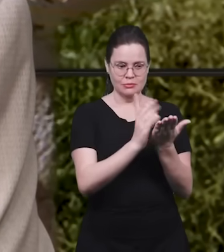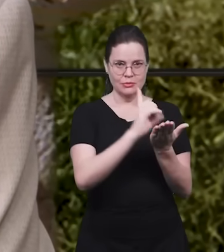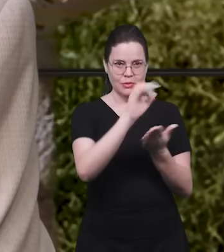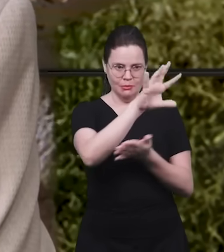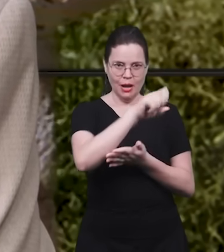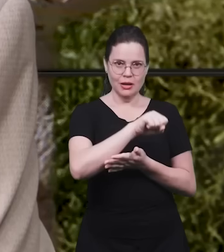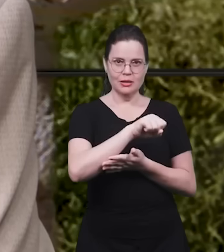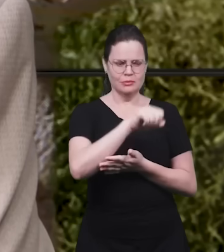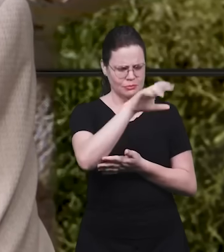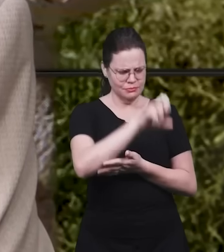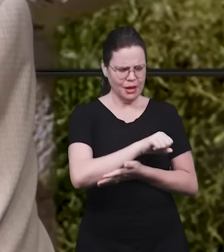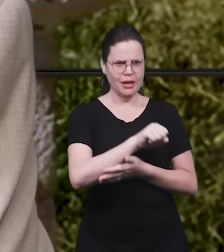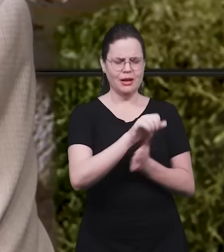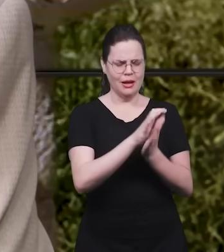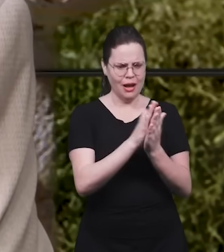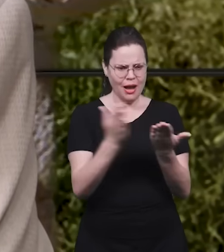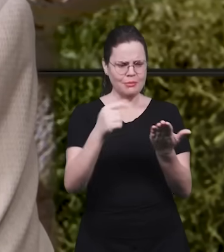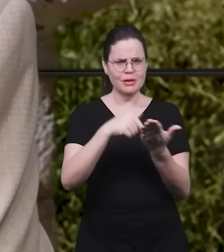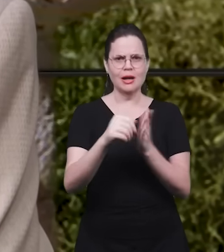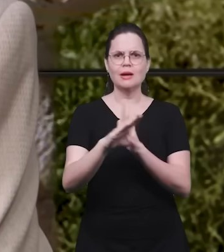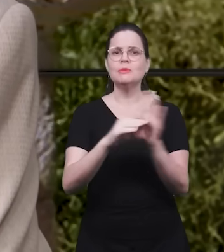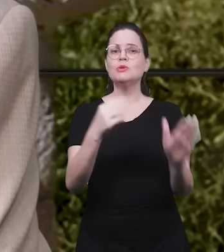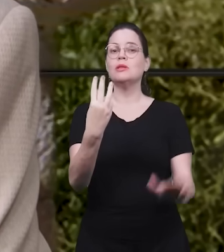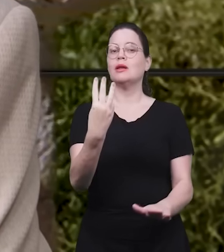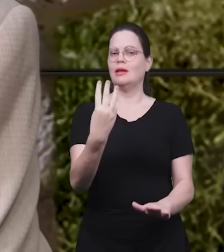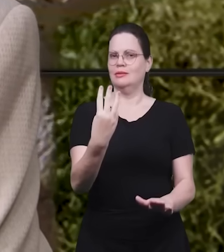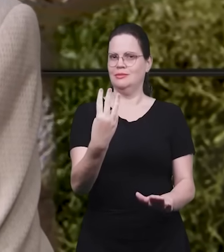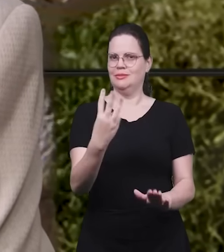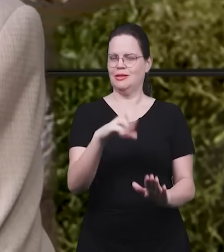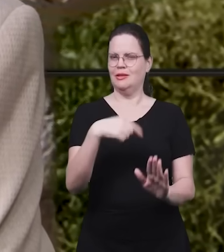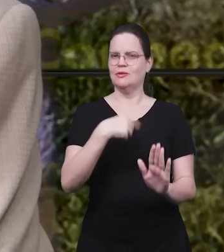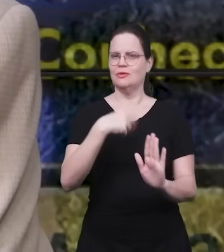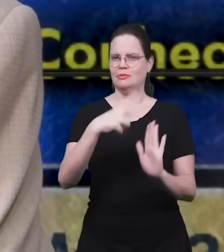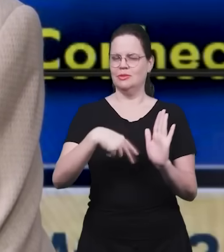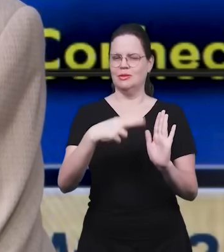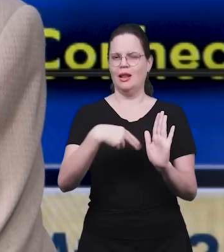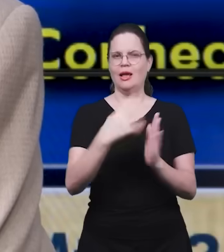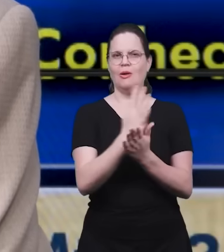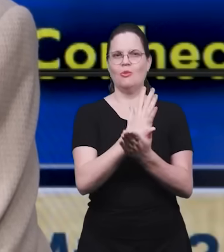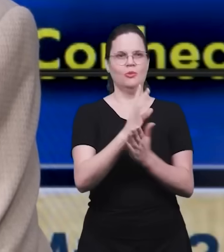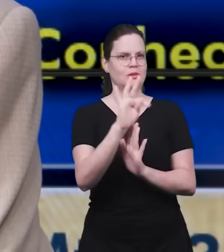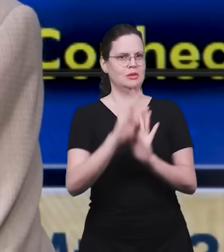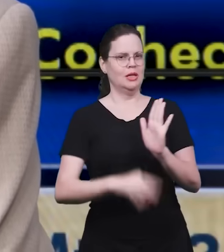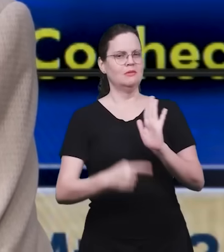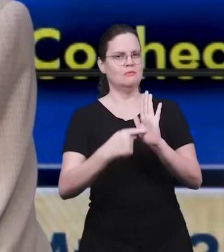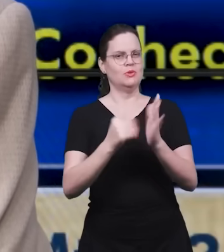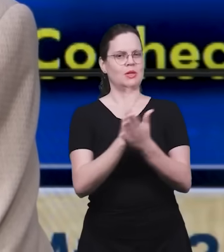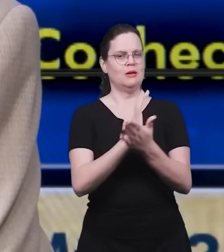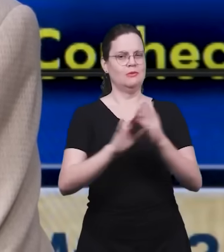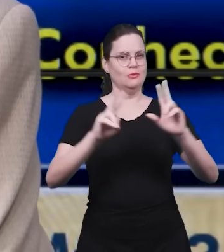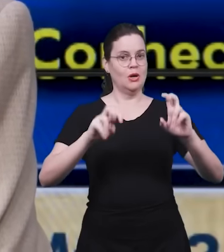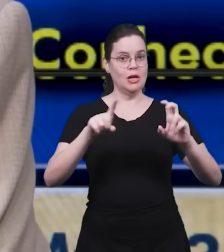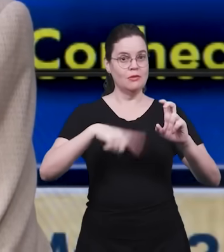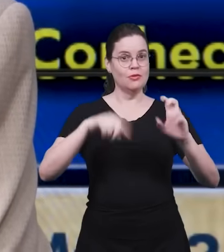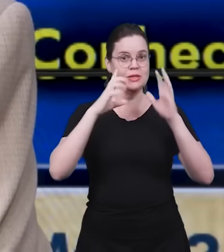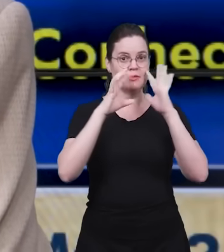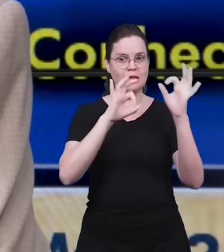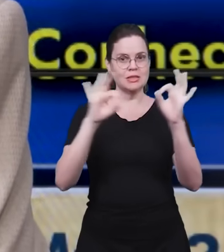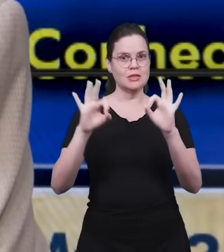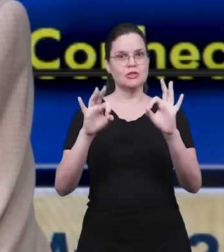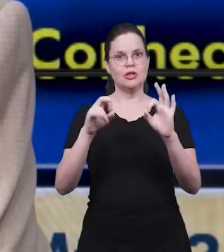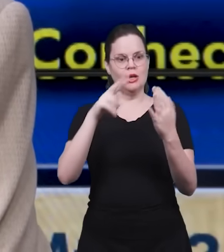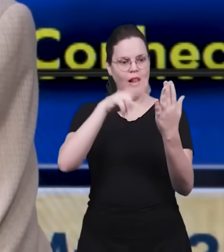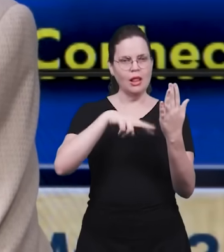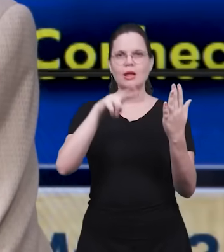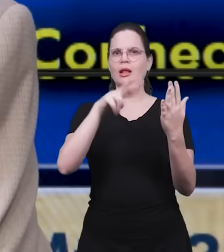eu recomendo que você tenha ela à mão, porque nós vamos tratar aqui de alguns textos, fazer algumas abordagens, você vai poder acompanhar com a sua